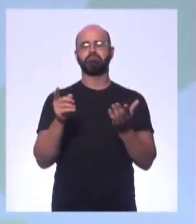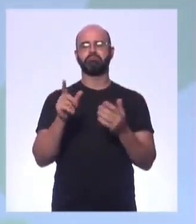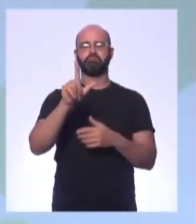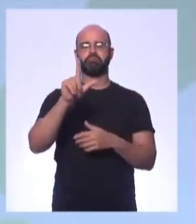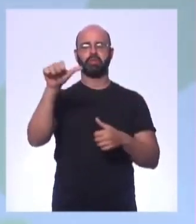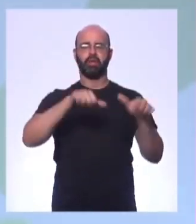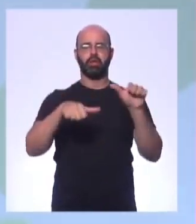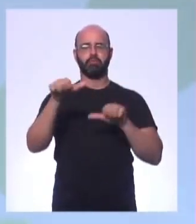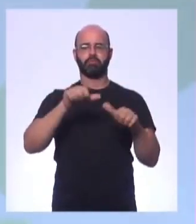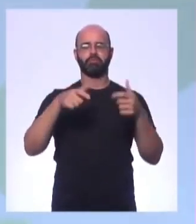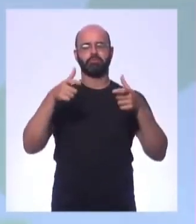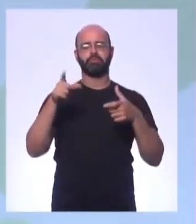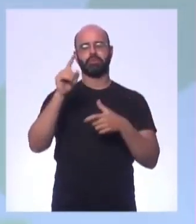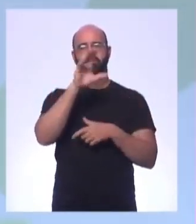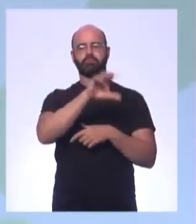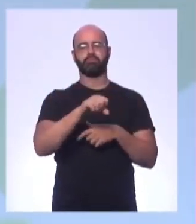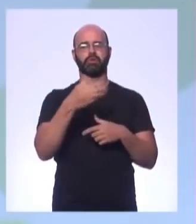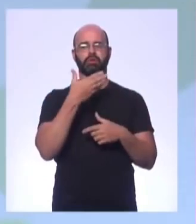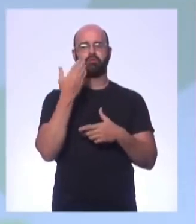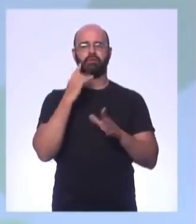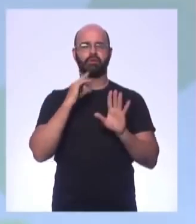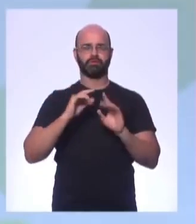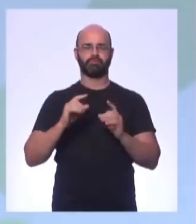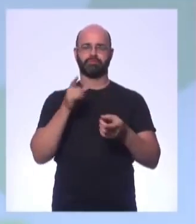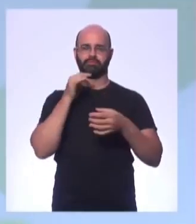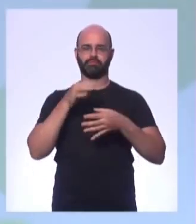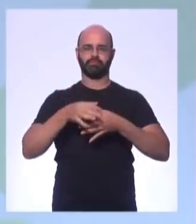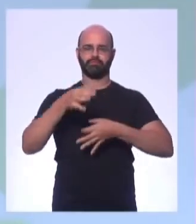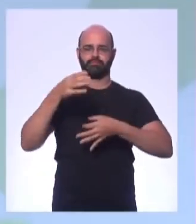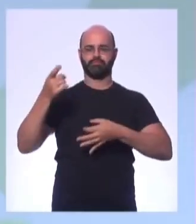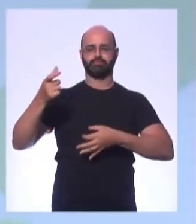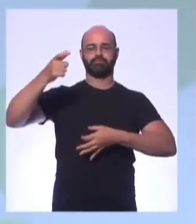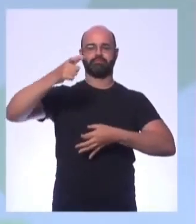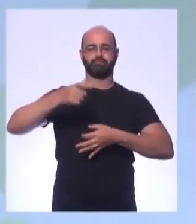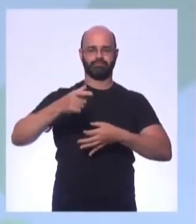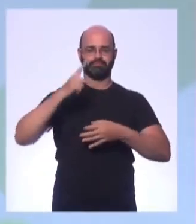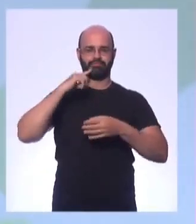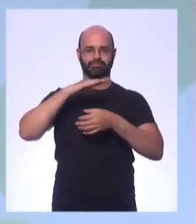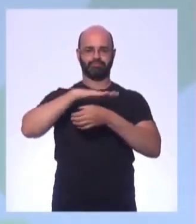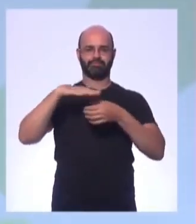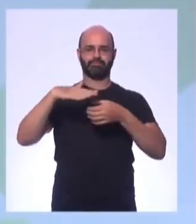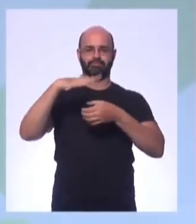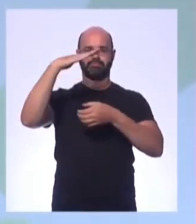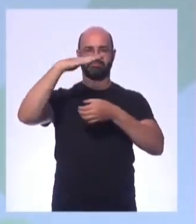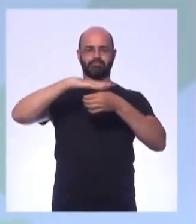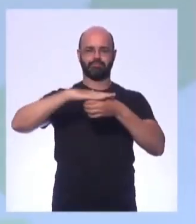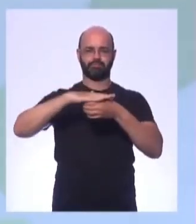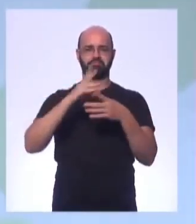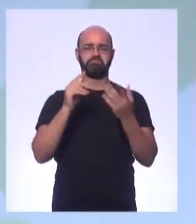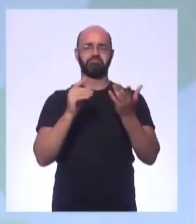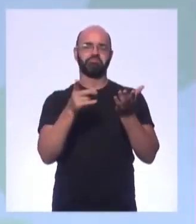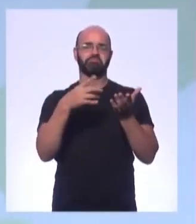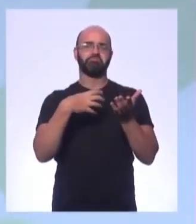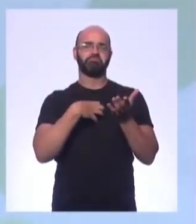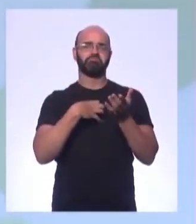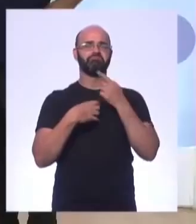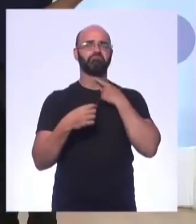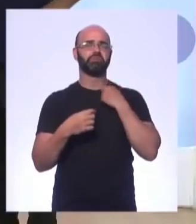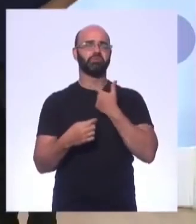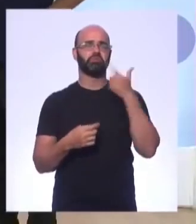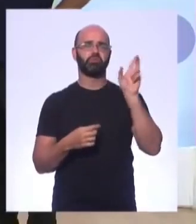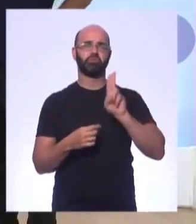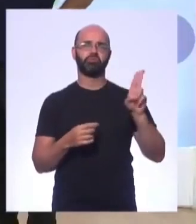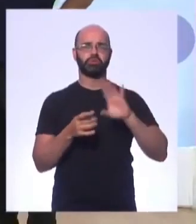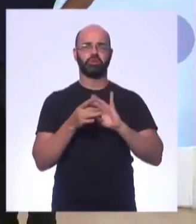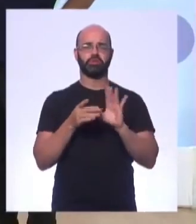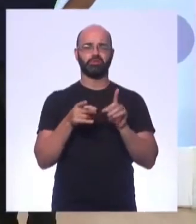O suportezinho e o suporte para colocar, por exemplo, o material, você pode até usar outro tipo de suporte diferente, não precisa ser especificamente esse,